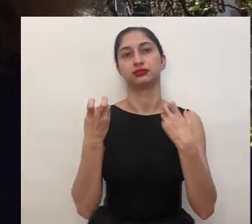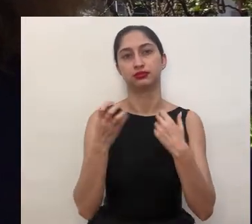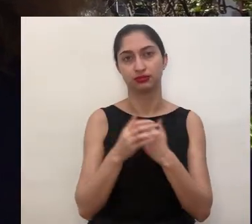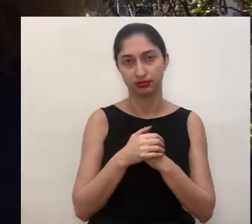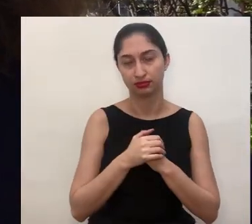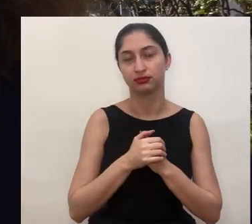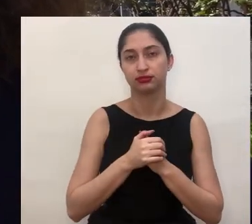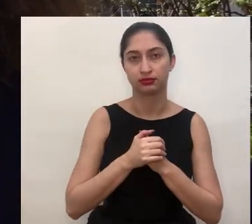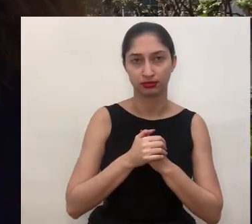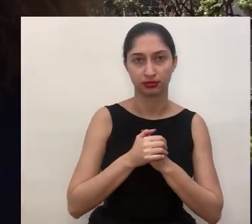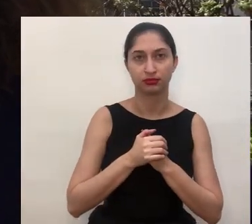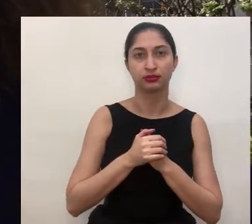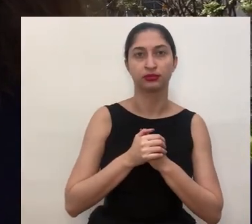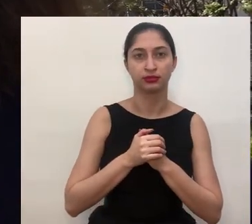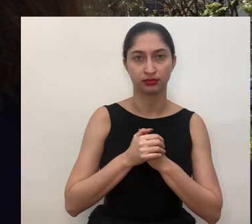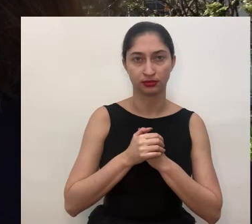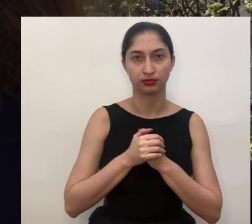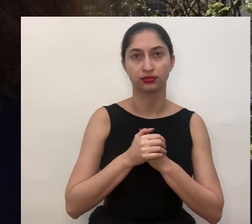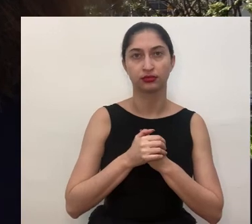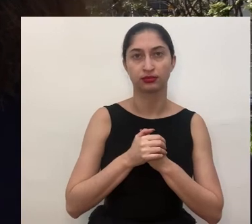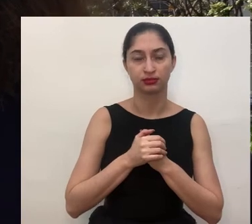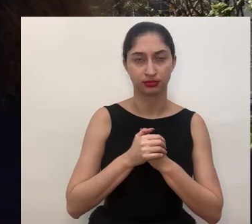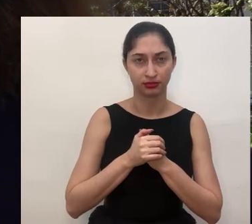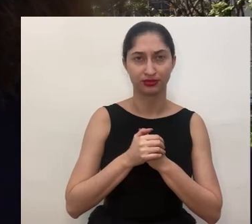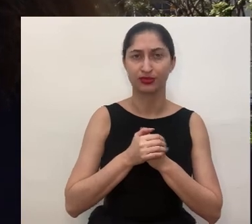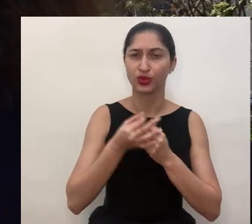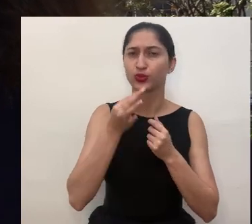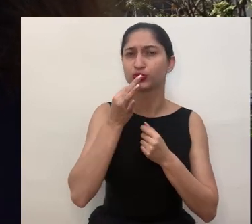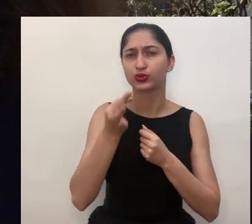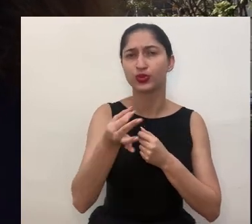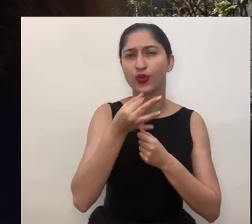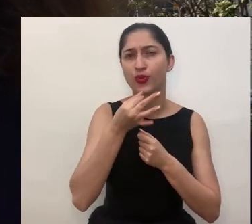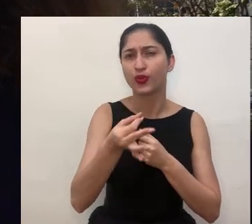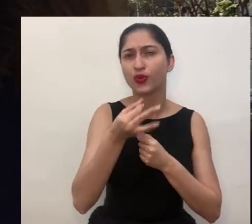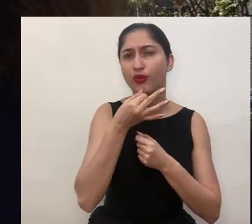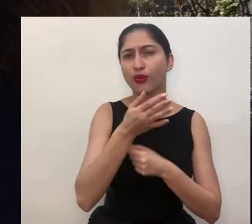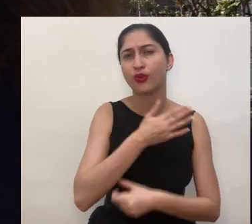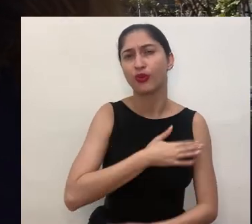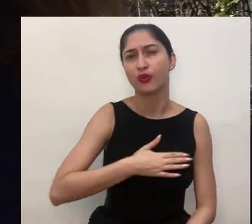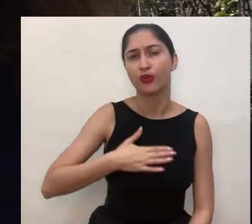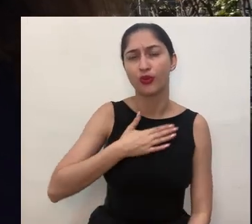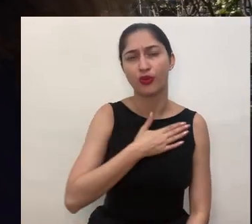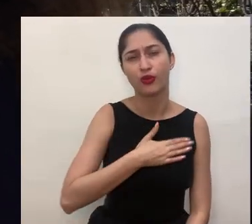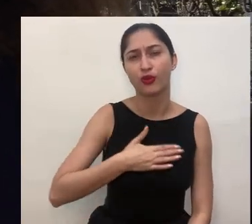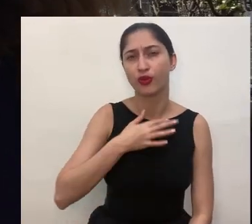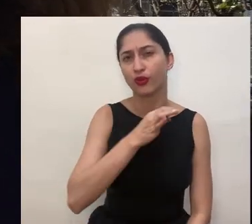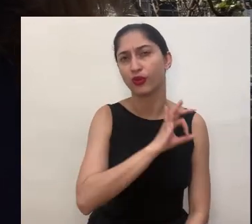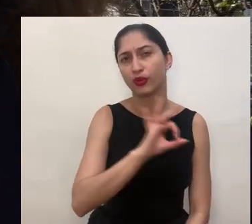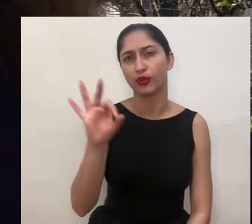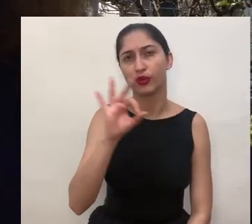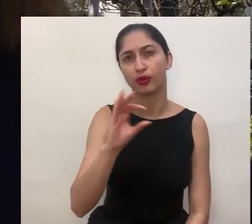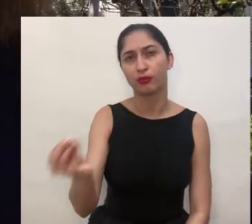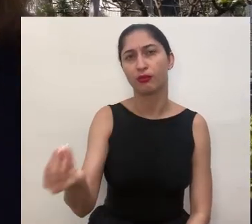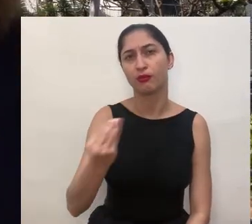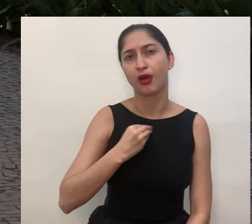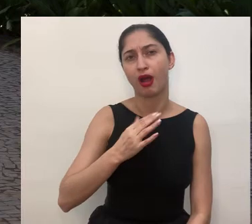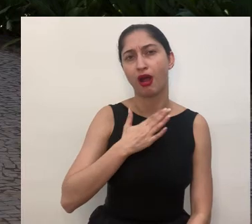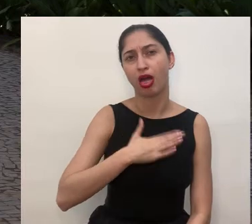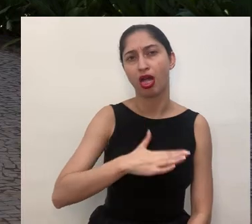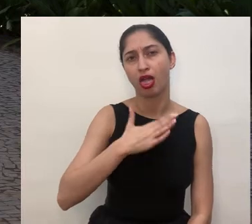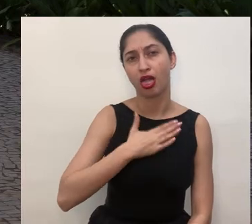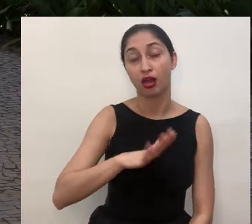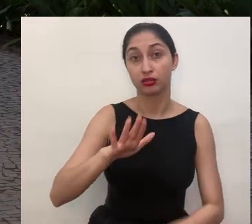som que é muito agradável, é um som que acalma, às vezes mais forte, às